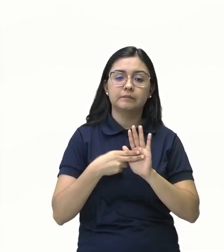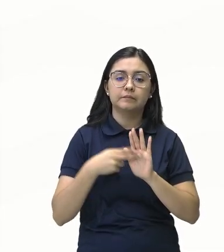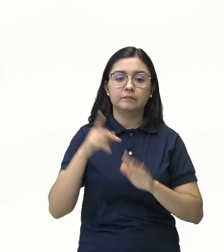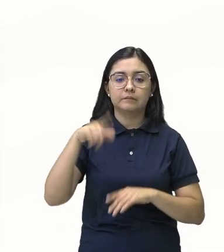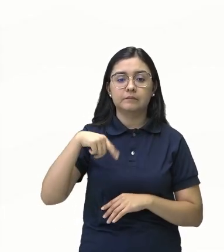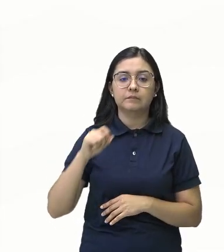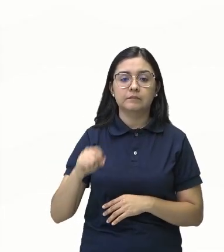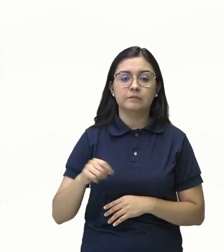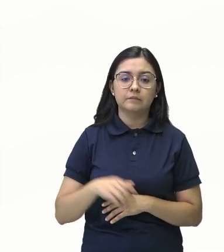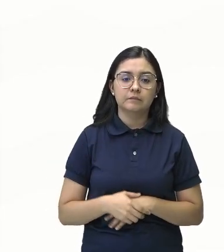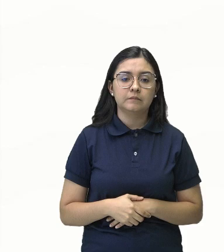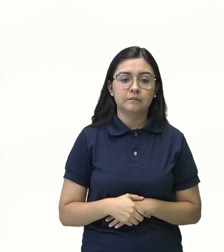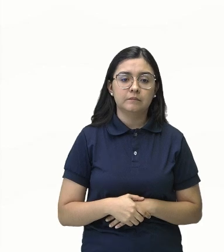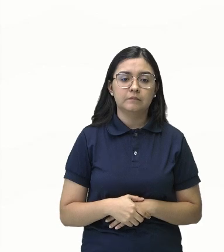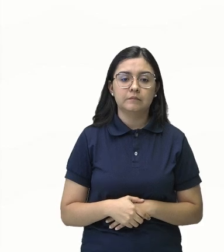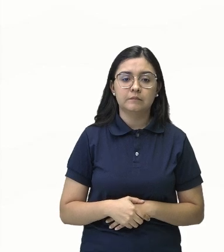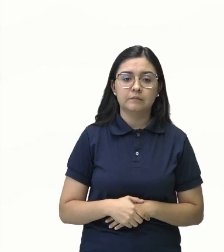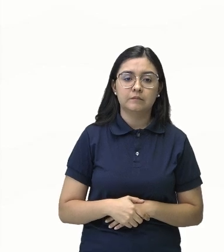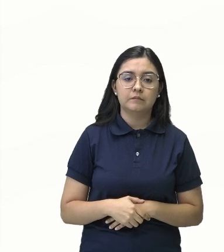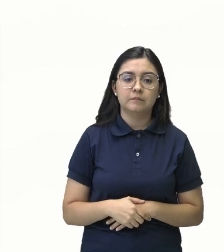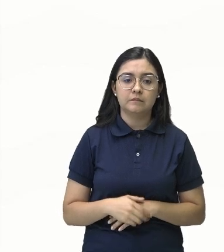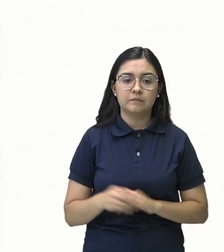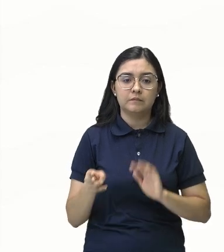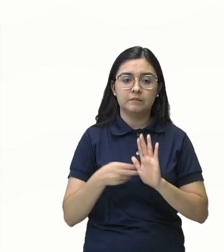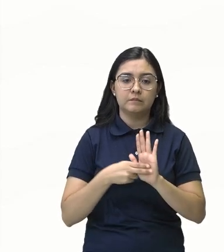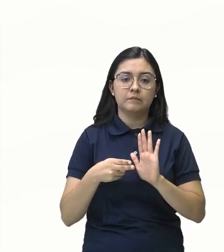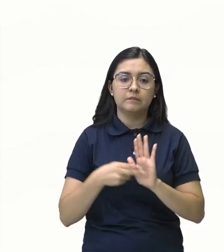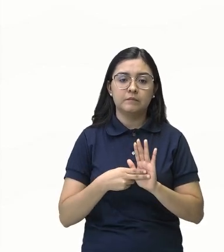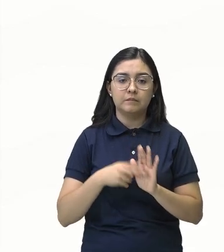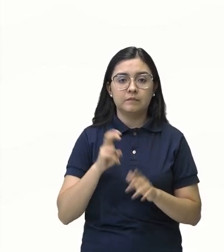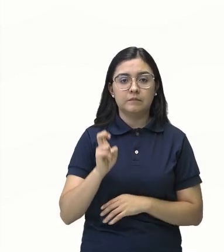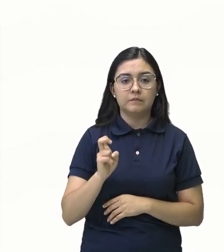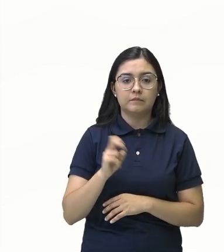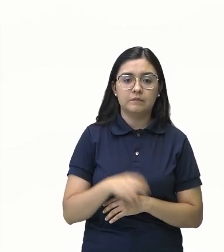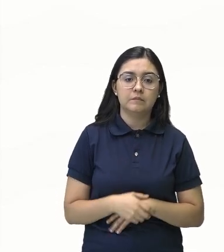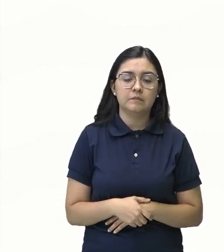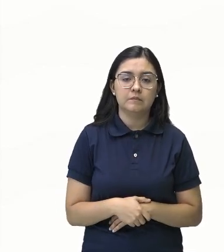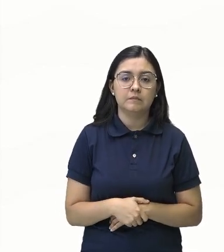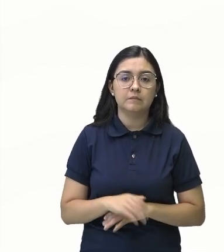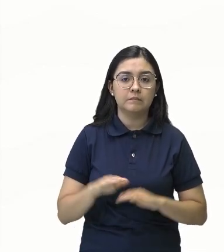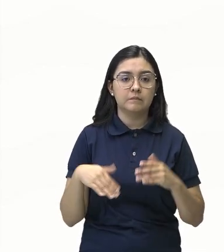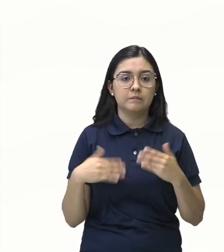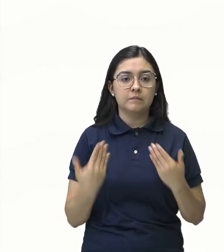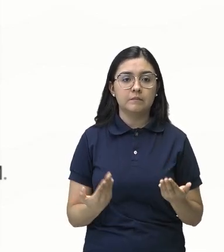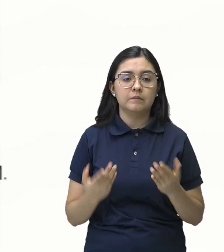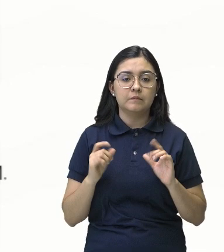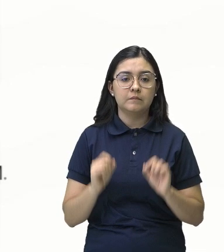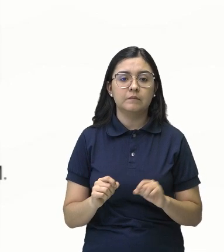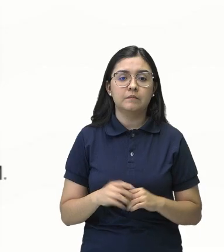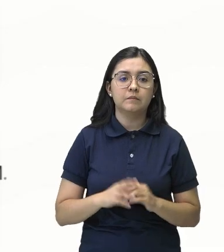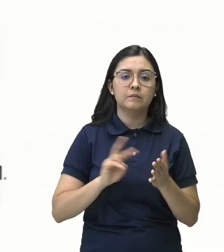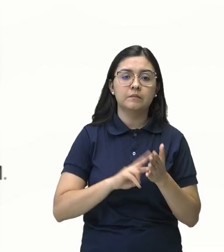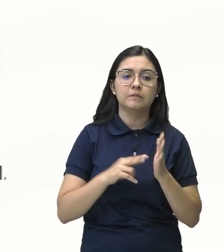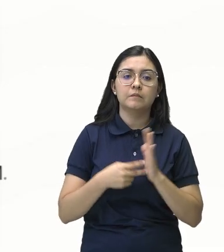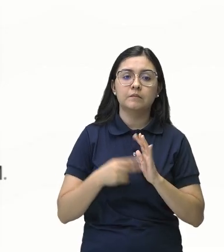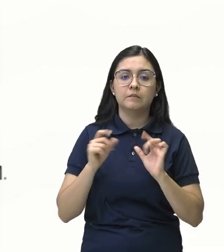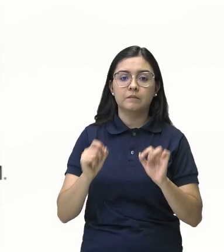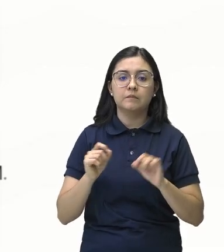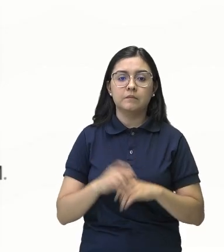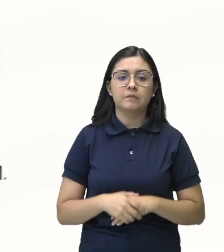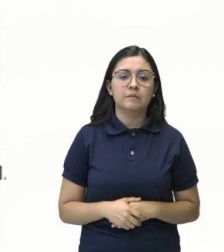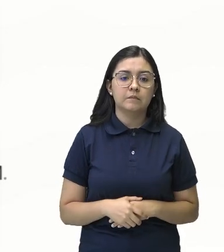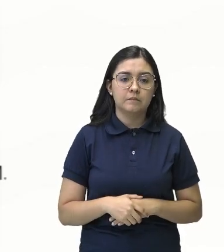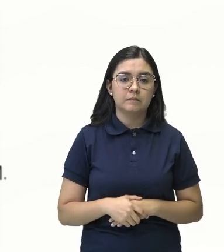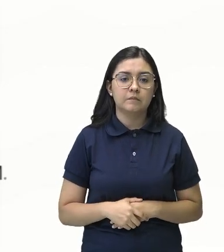9, eu sei que meu resultado aqui é igual a 5. Então, o que isso significa?